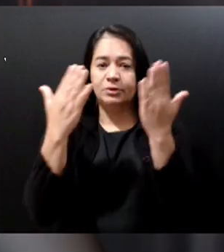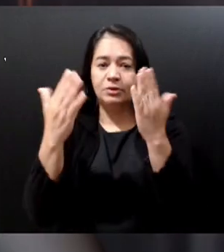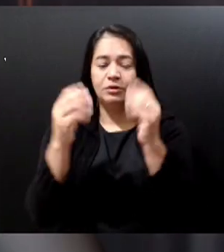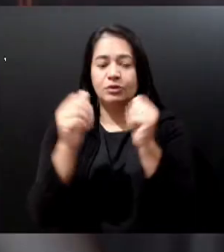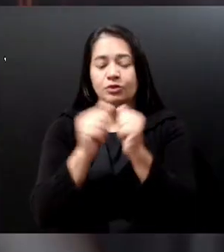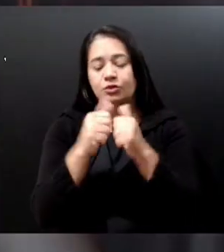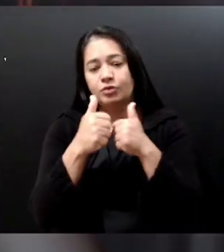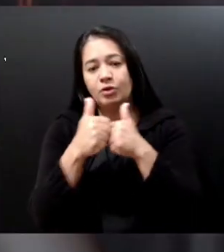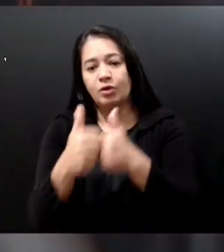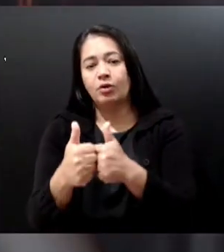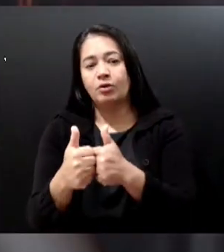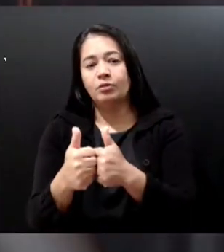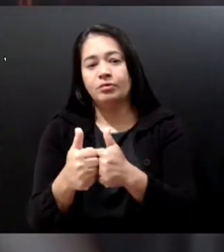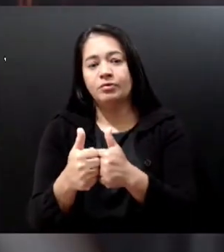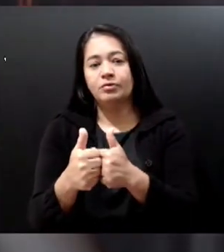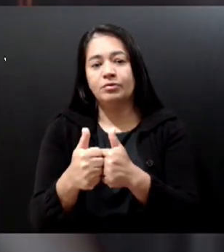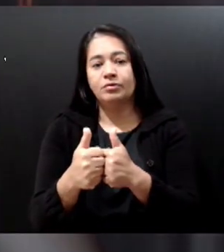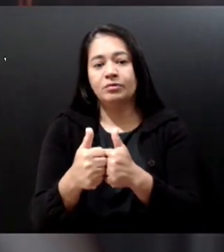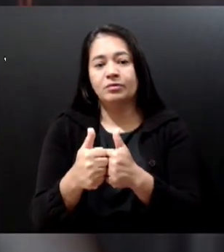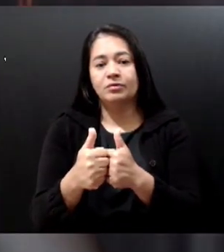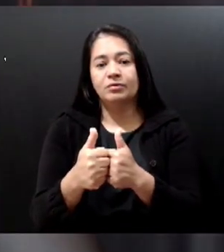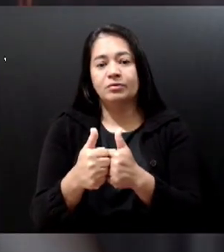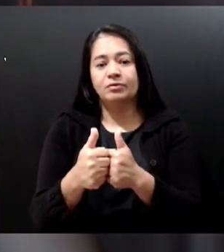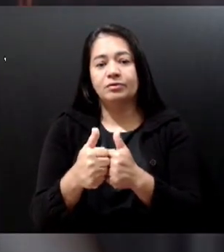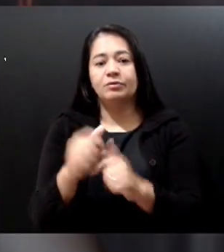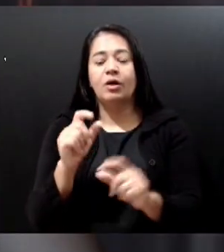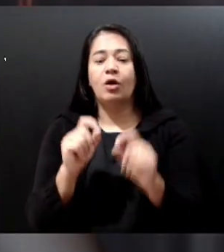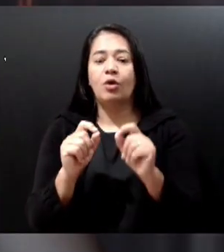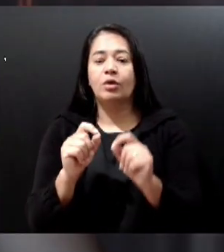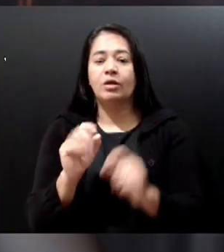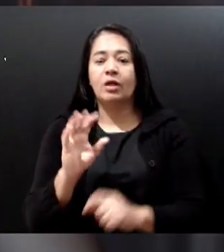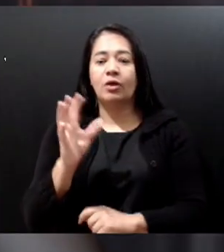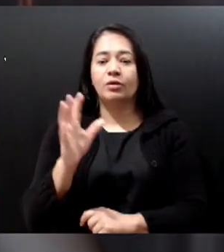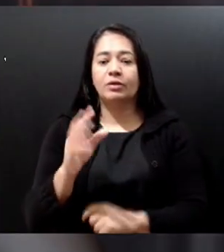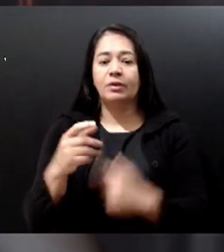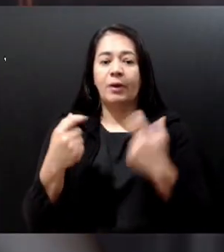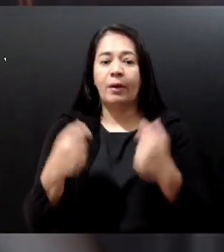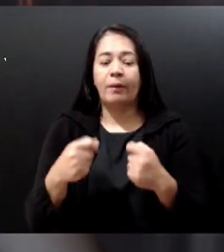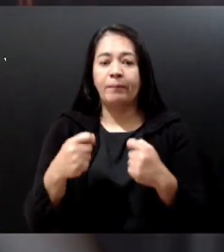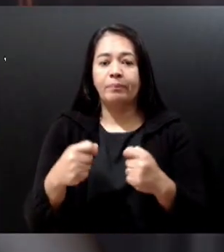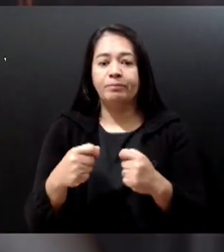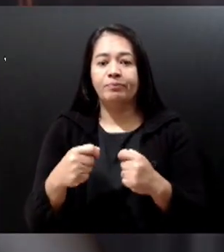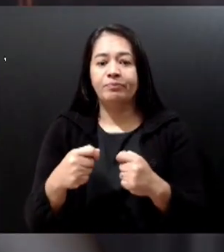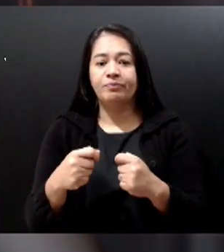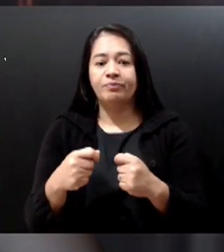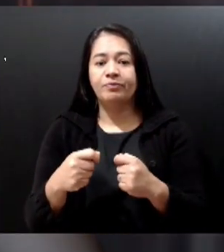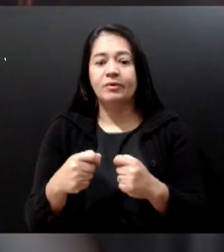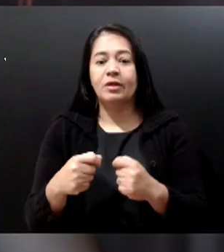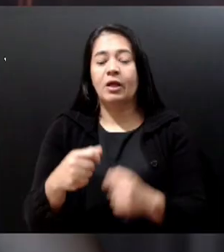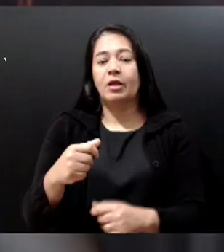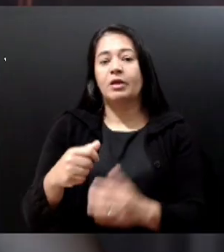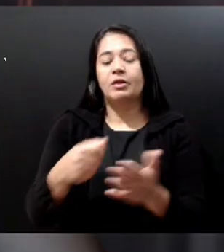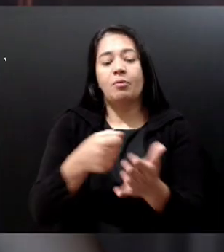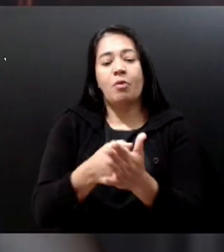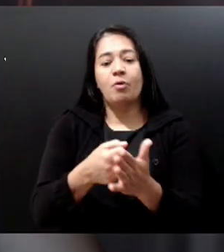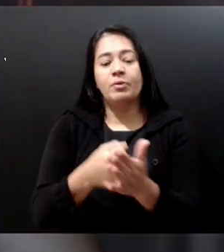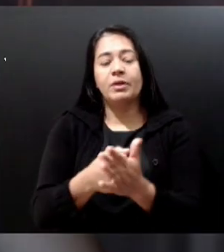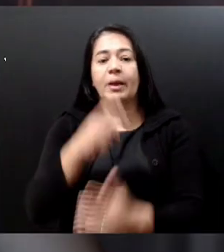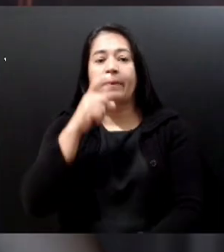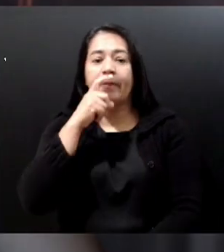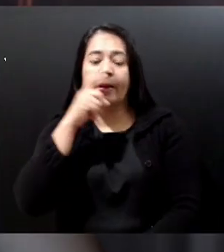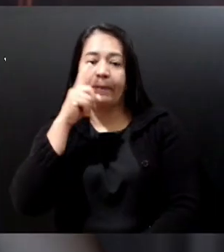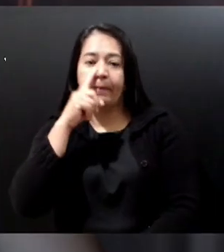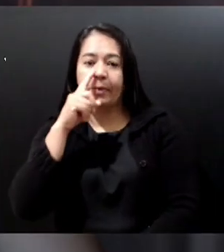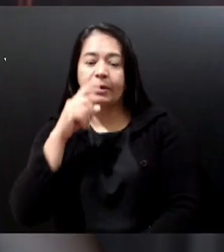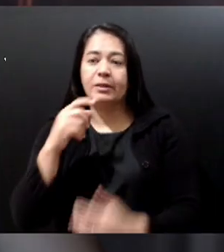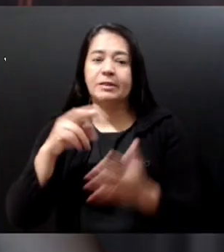gente lembrar de uma função materna e paterna, isso não quer dizer um homem e uma mulher. Uhum. Então, o que